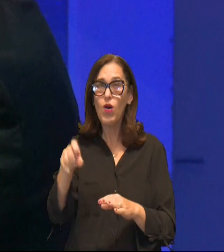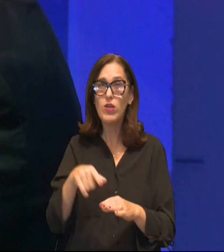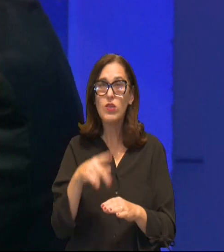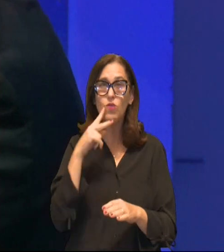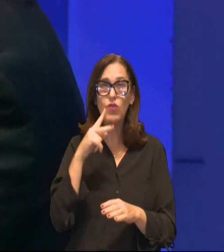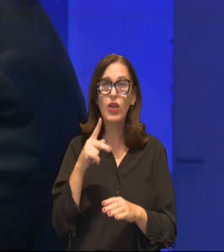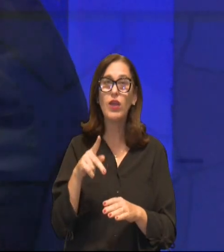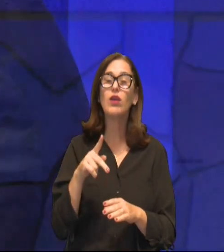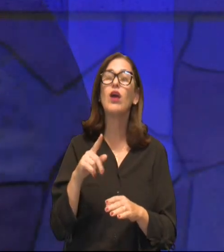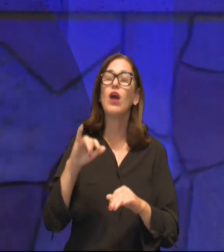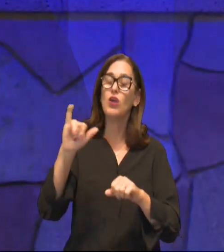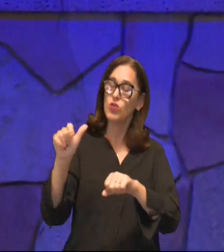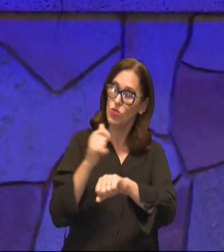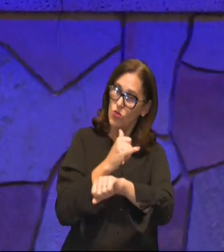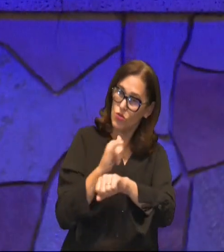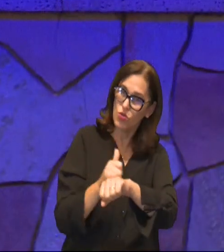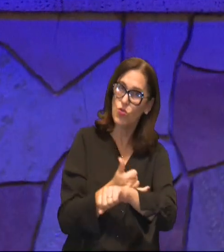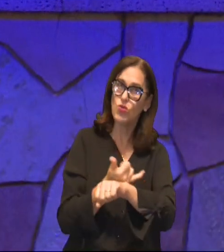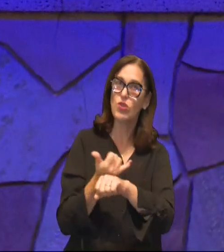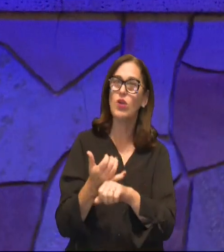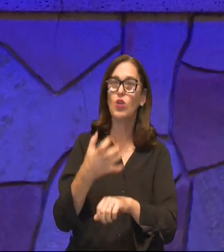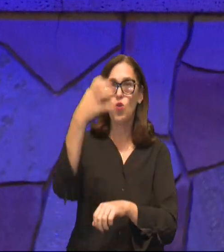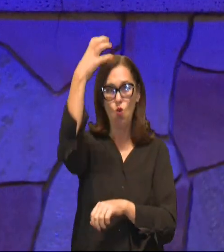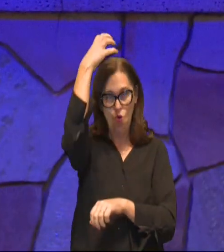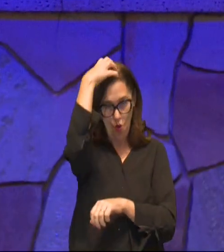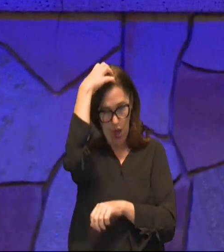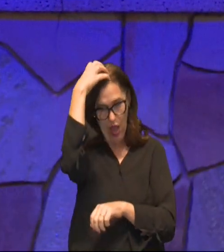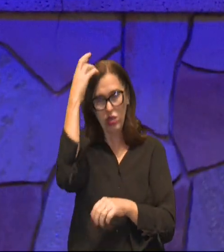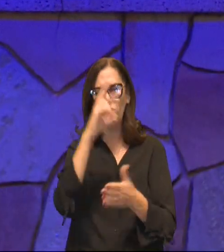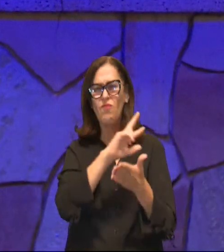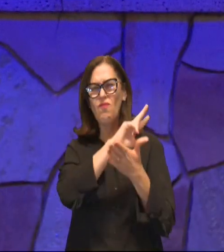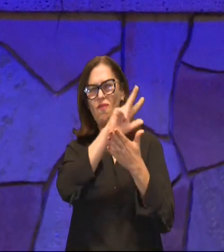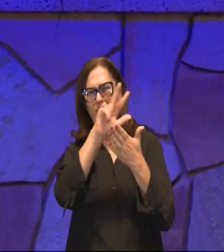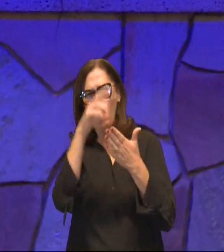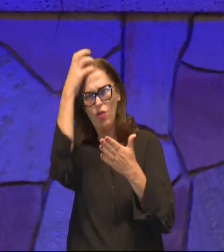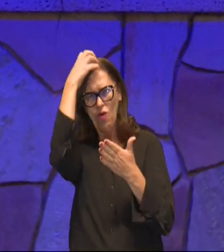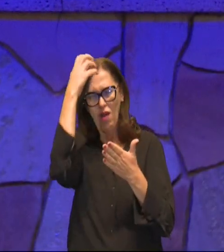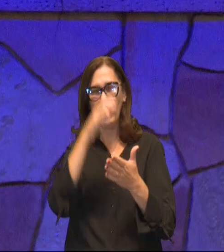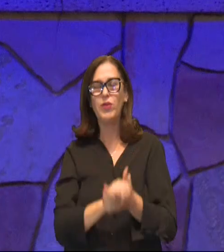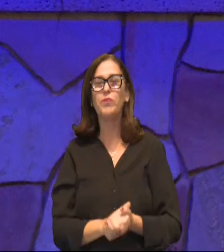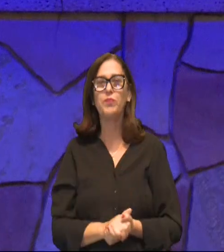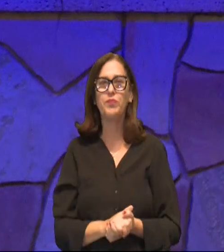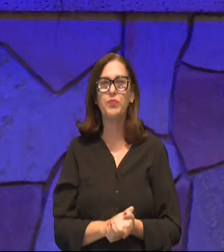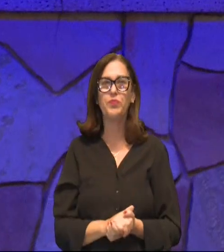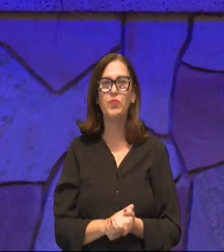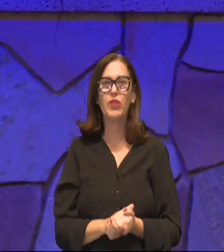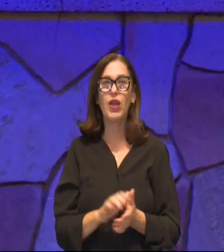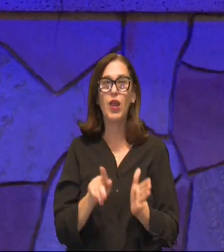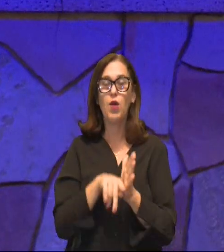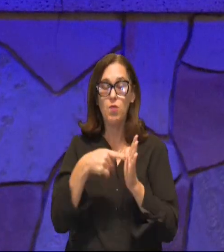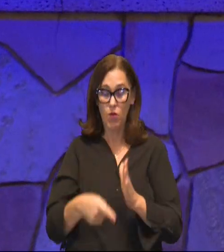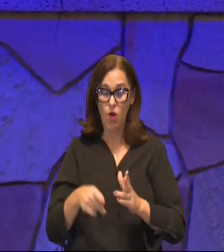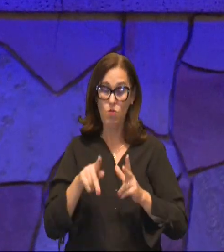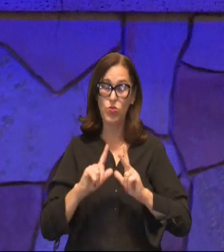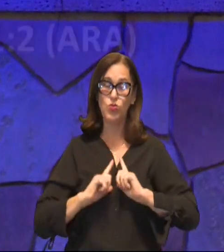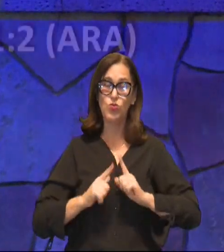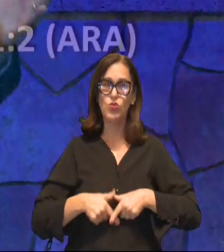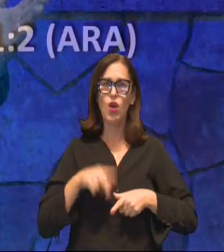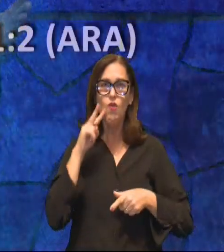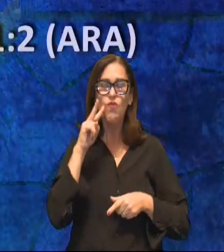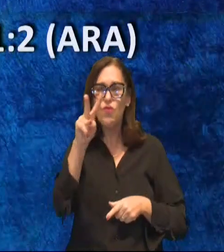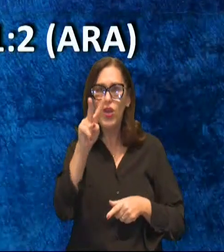Judá e Jerusalém nos dias de Uzias, Jotão, Acais e Ezequias, reis de Judá. Ouvi,